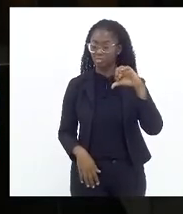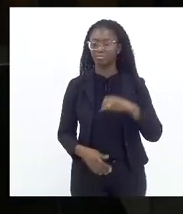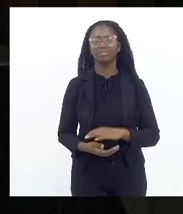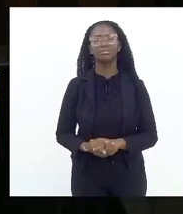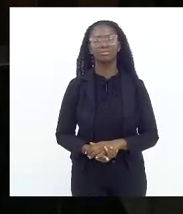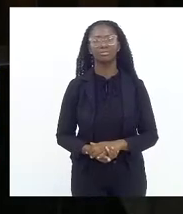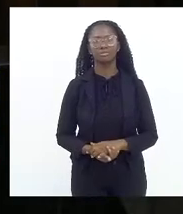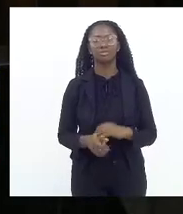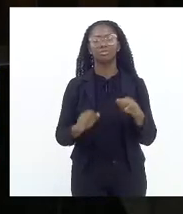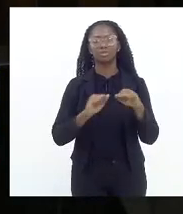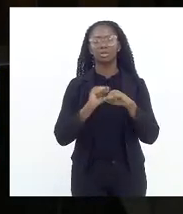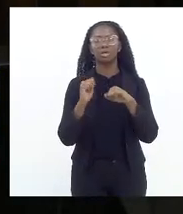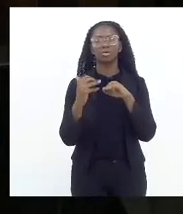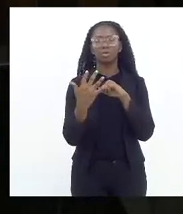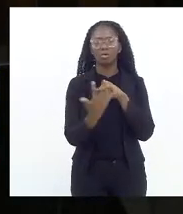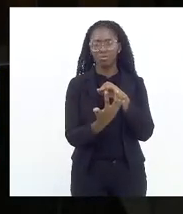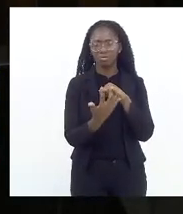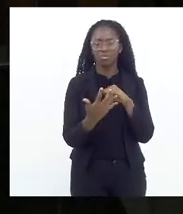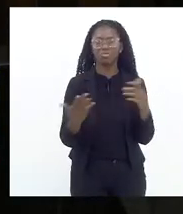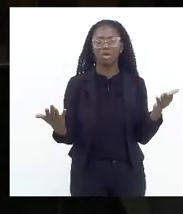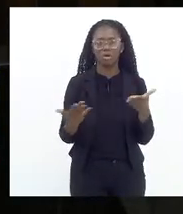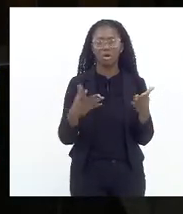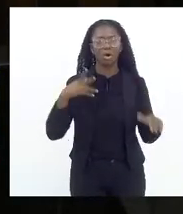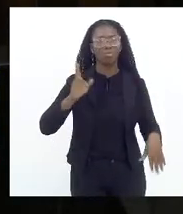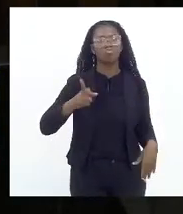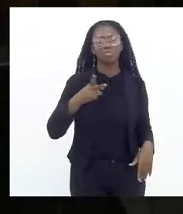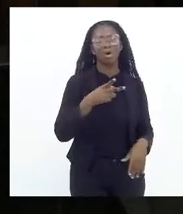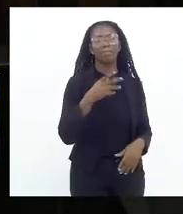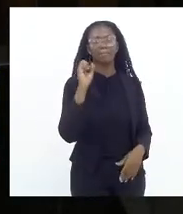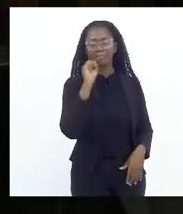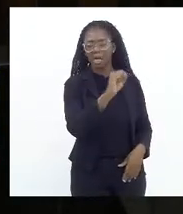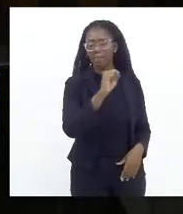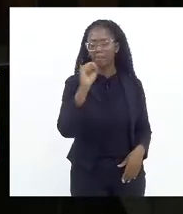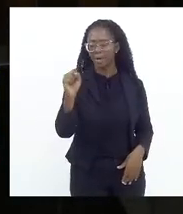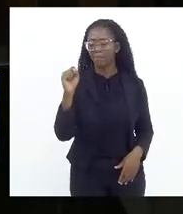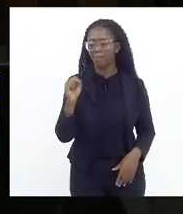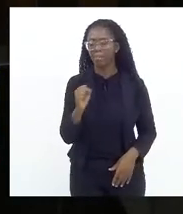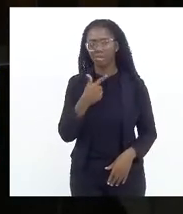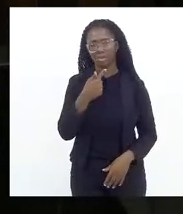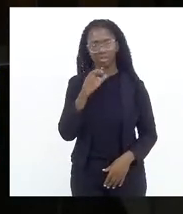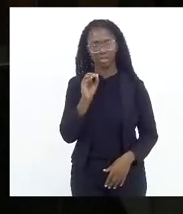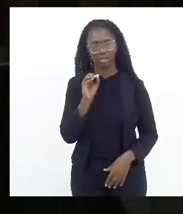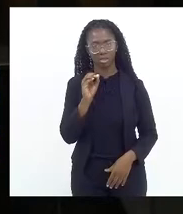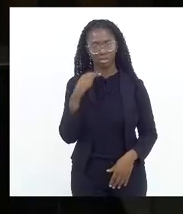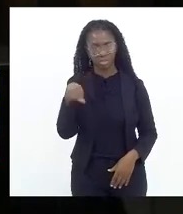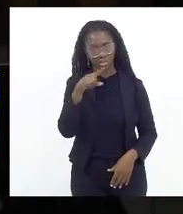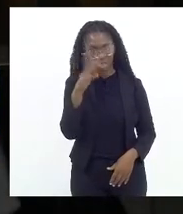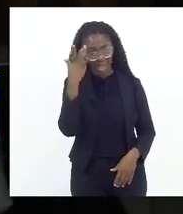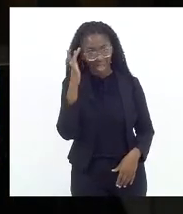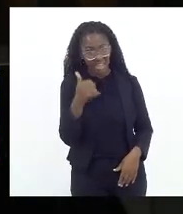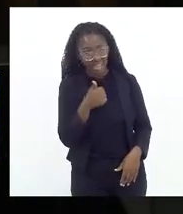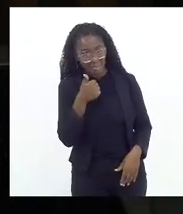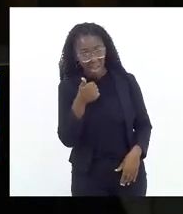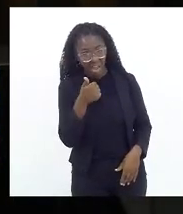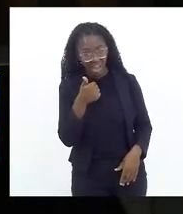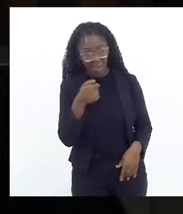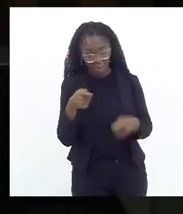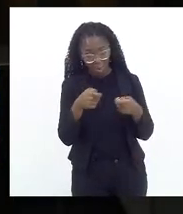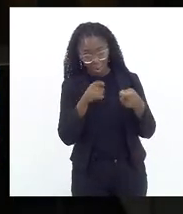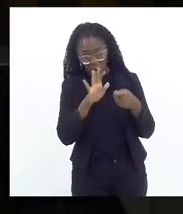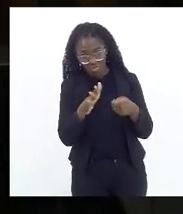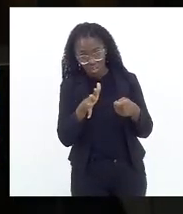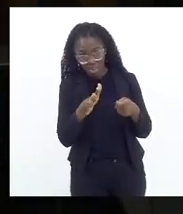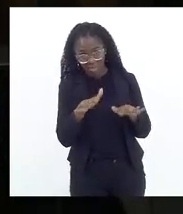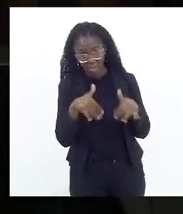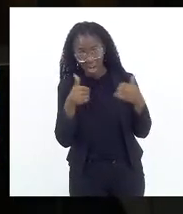A Covid, nesse momento, segue matando 70. Alguém acha que está bom? Já controlamos a Covid? Então